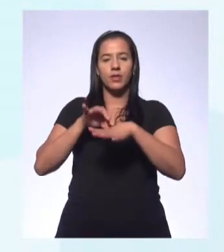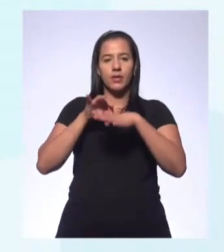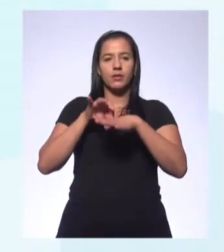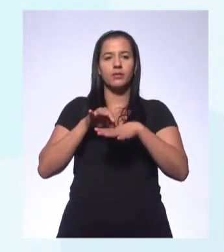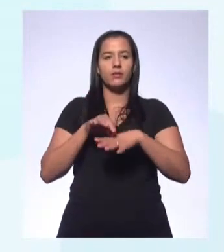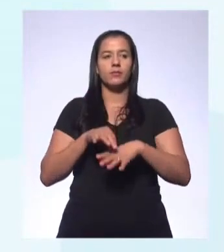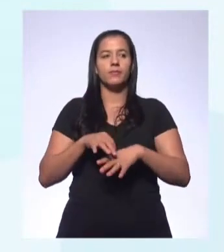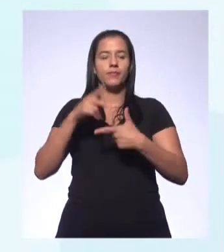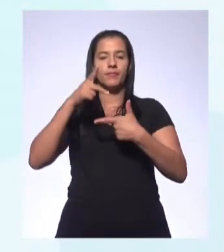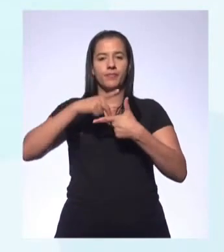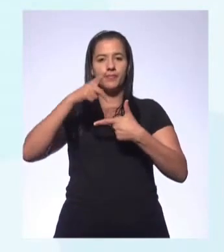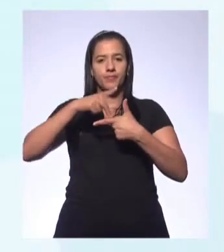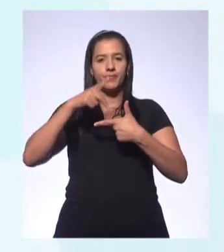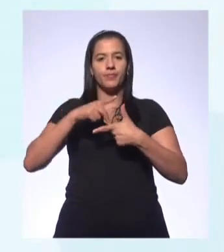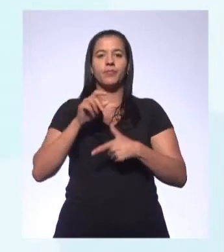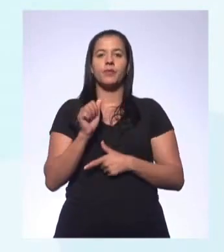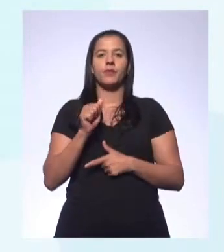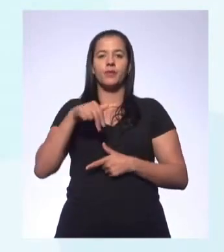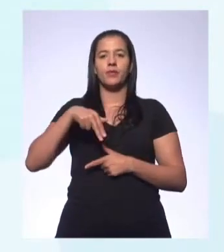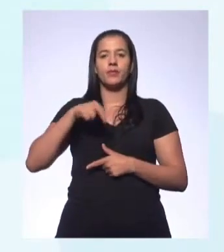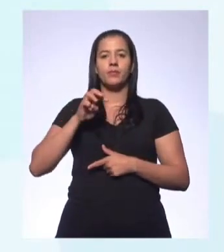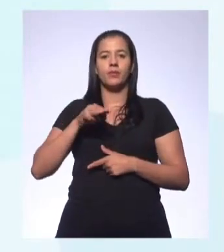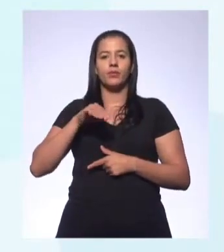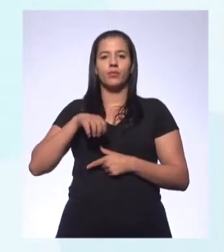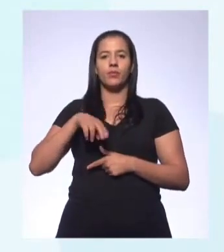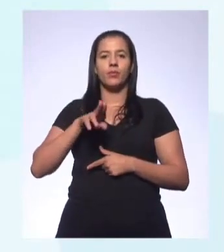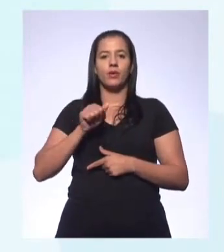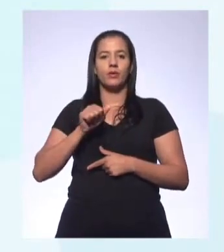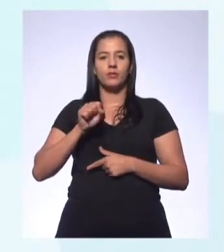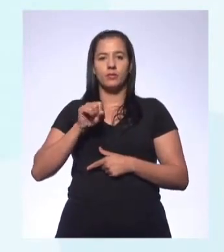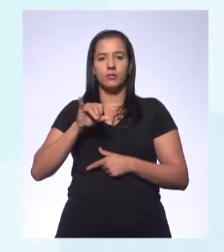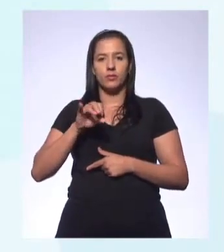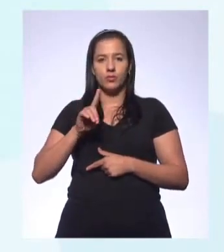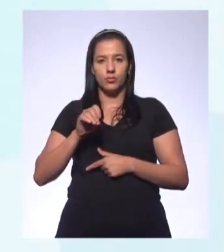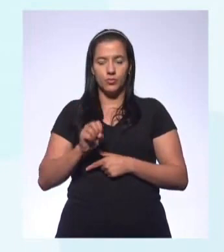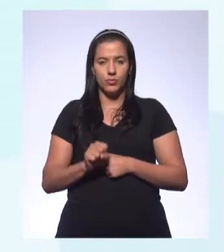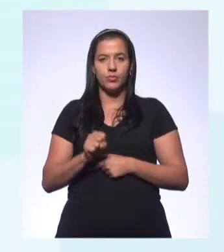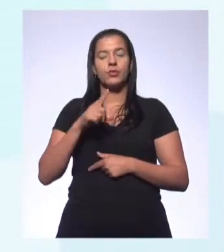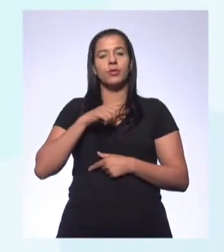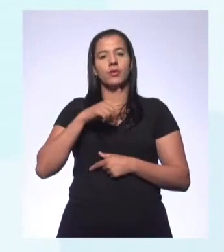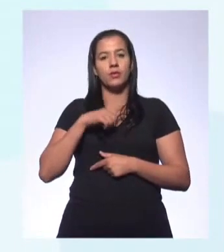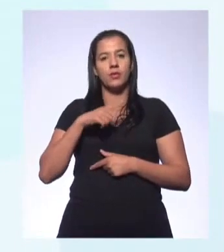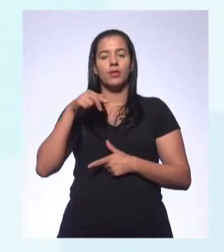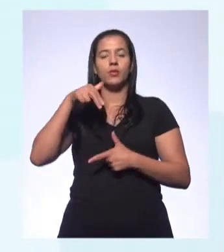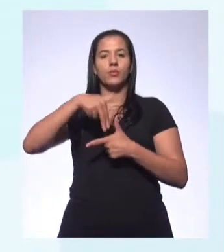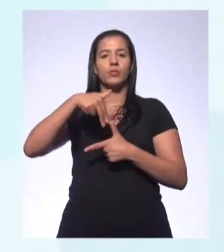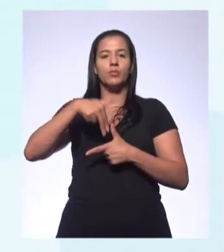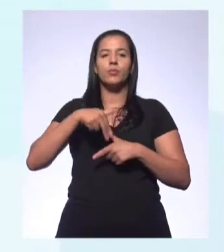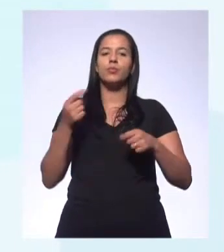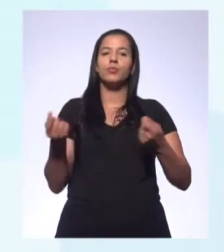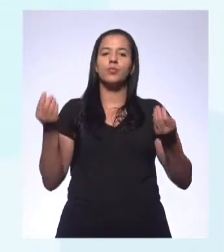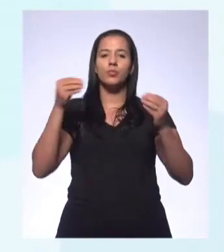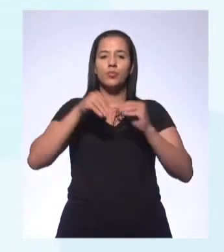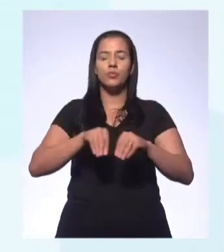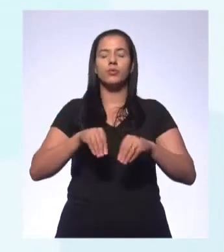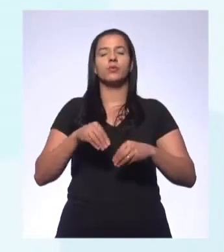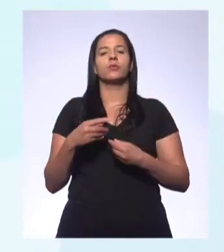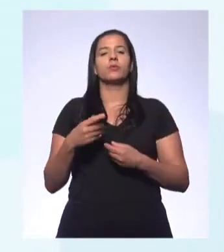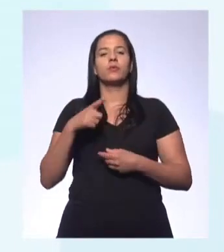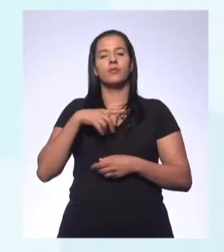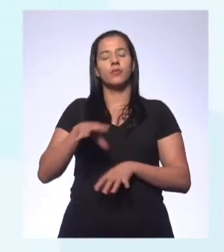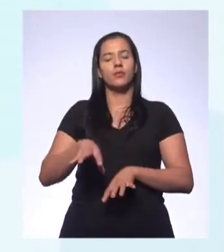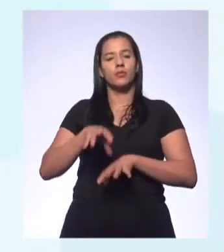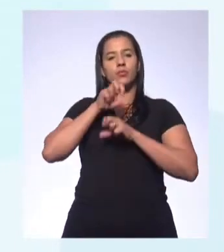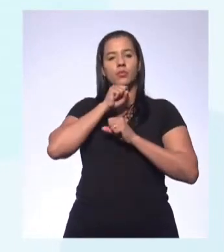por aminoácidos. Esses aminoácidos contêm o nitrogênio, e assim a gente vai absorvendo esse nitrogênio aí que